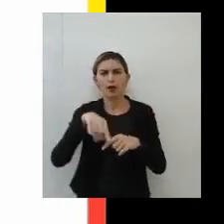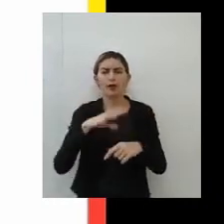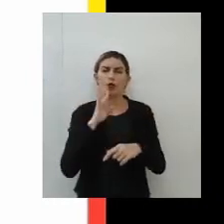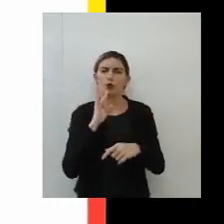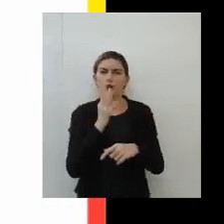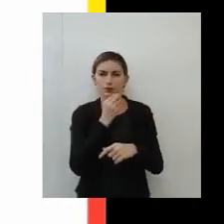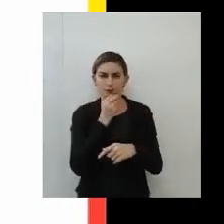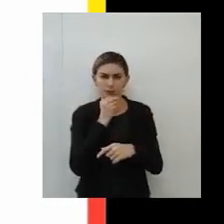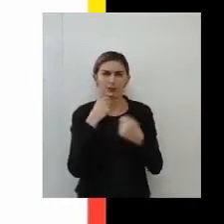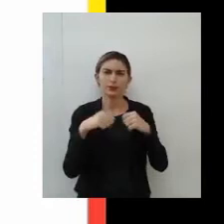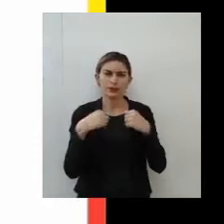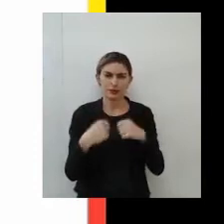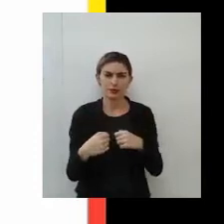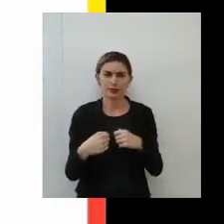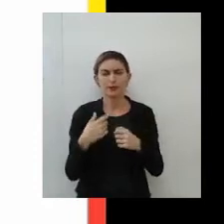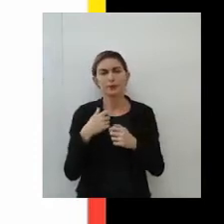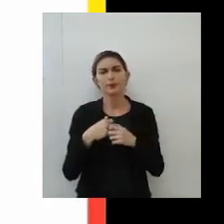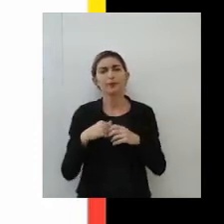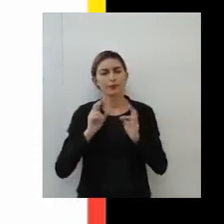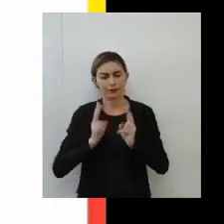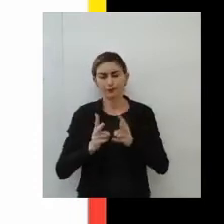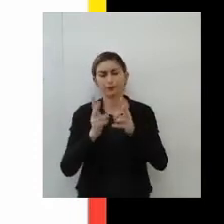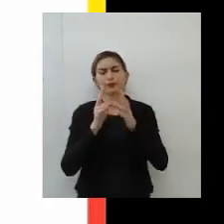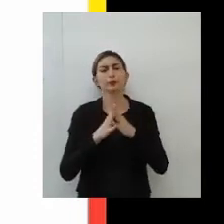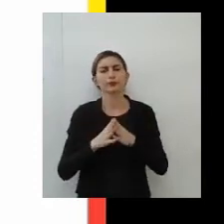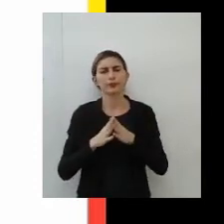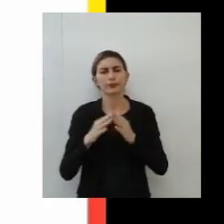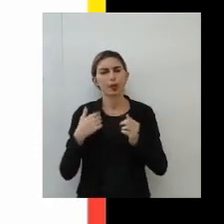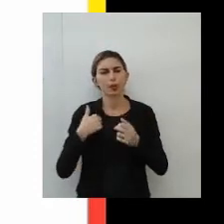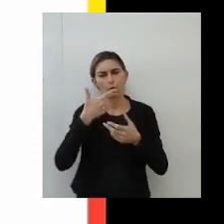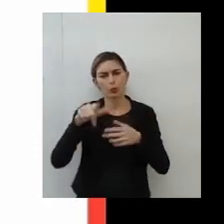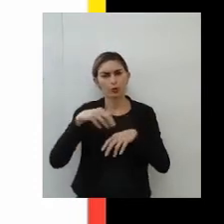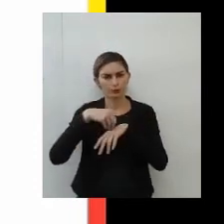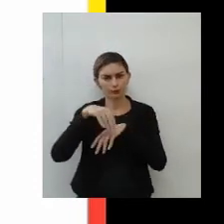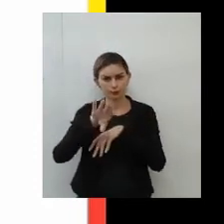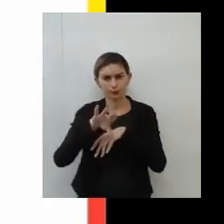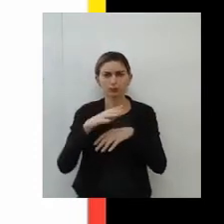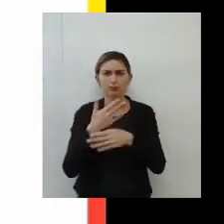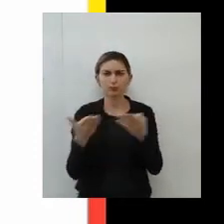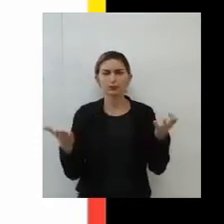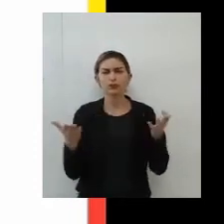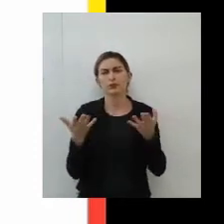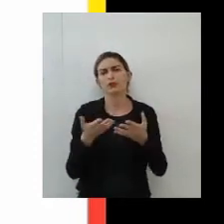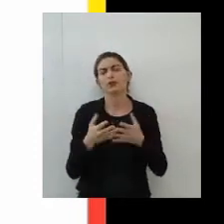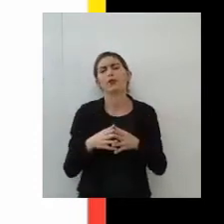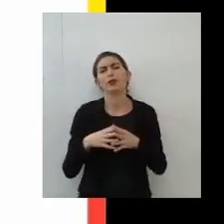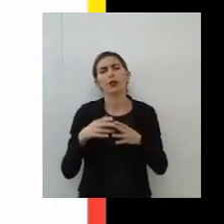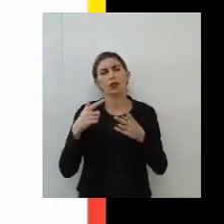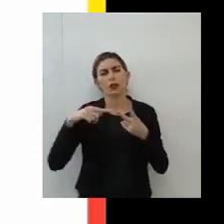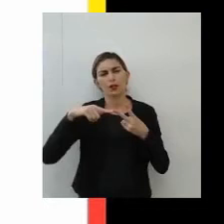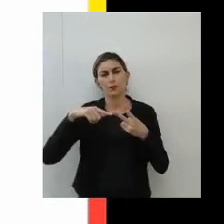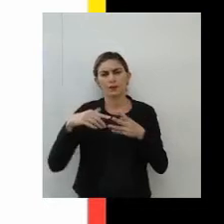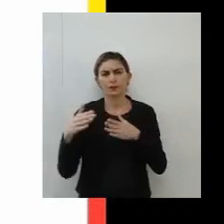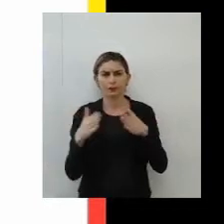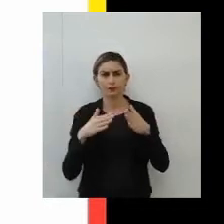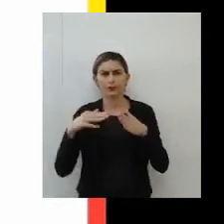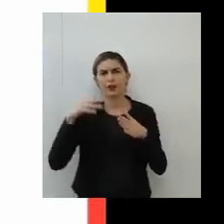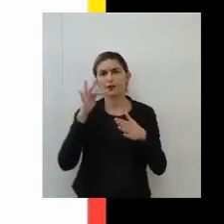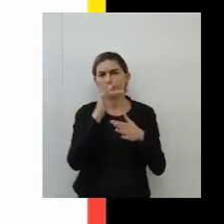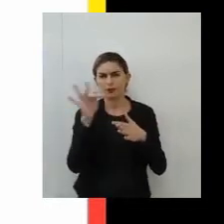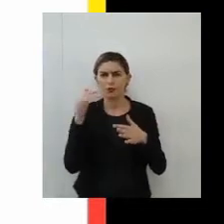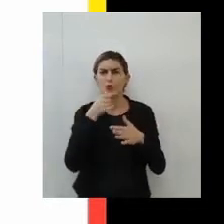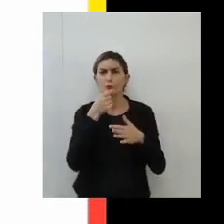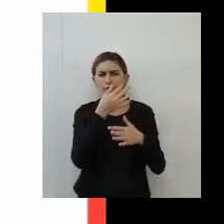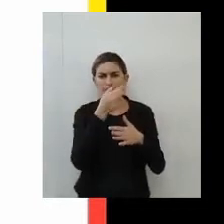conhecimento. Tá? Então, seguindo aí, ó, eu trouxe outro recorte, dessa vez, do medievalista francês